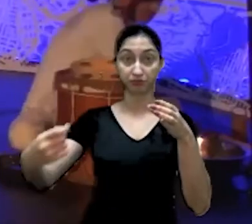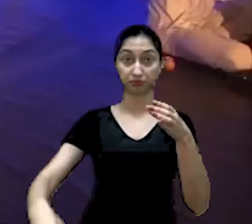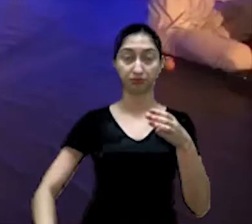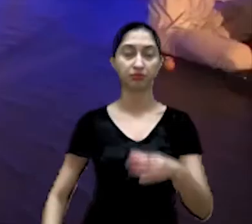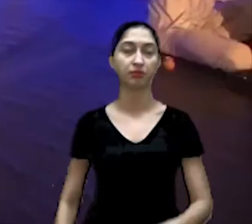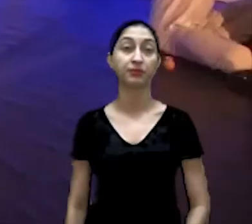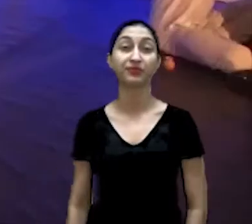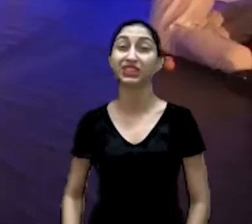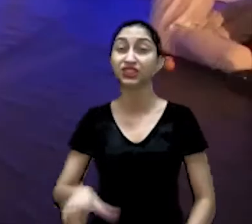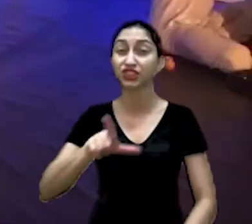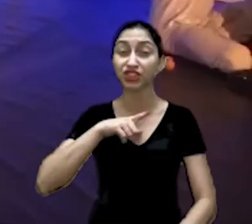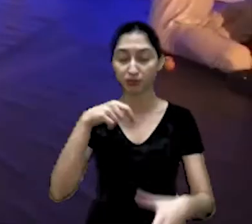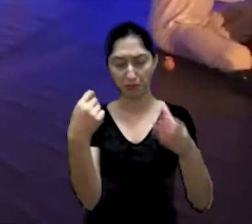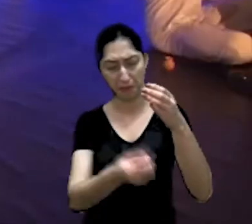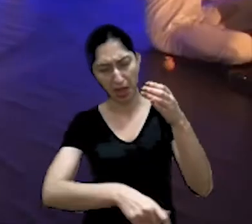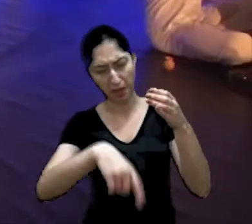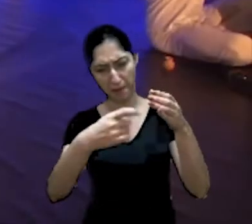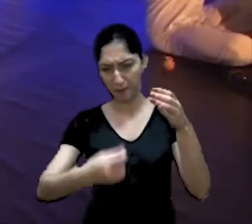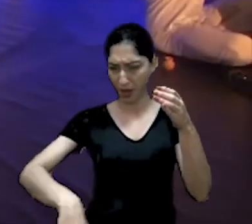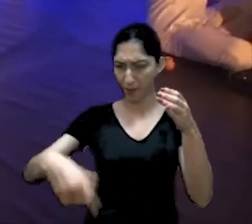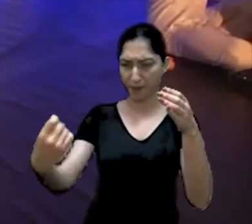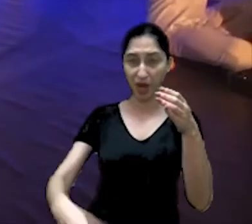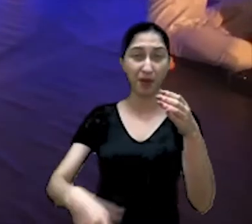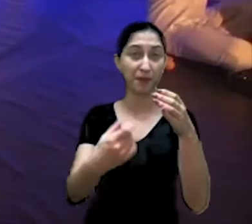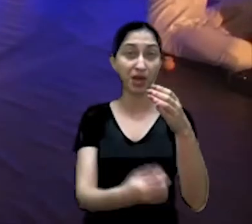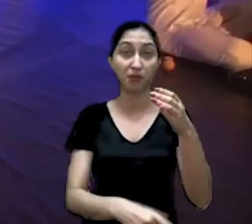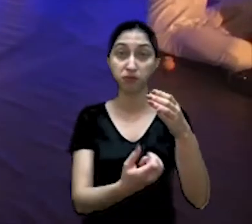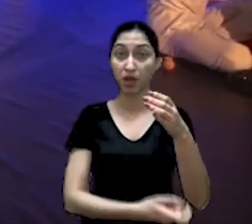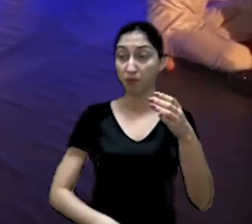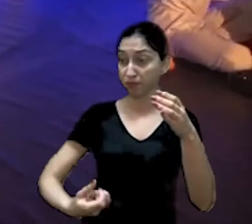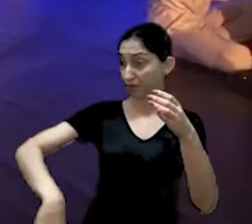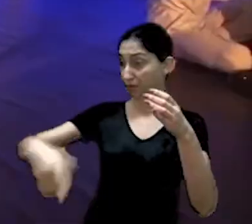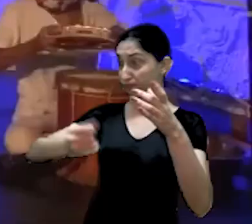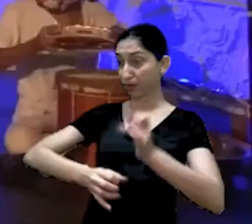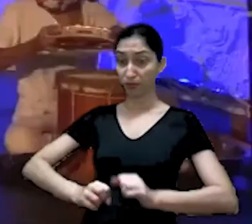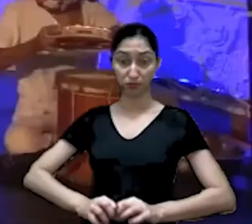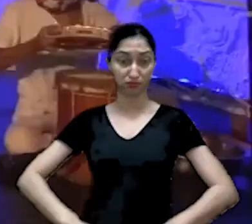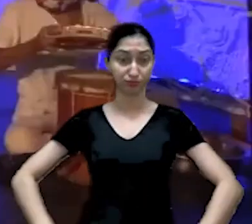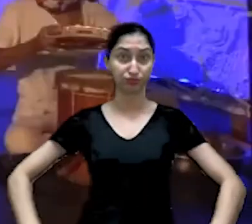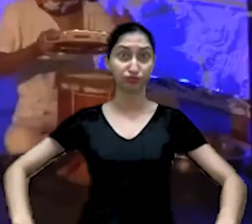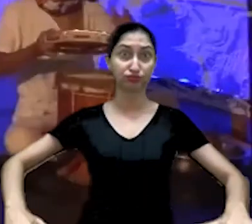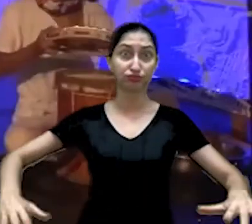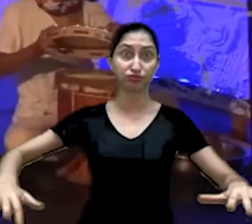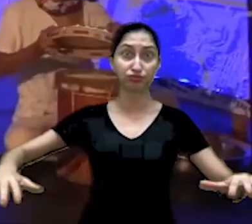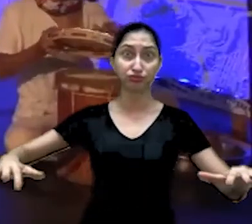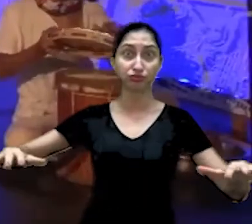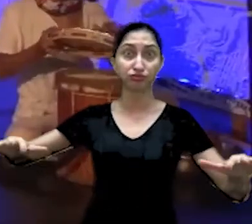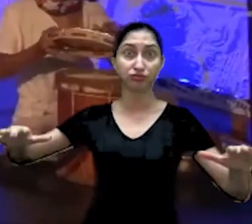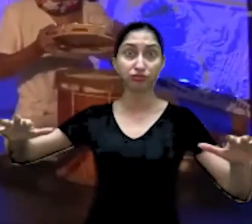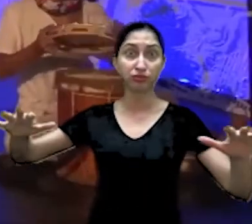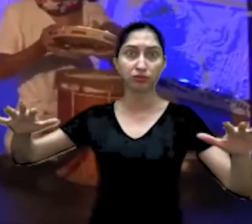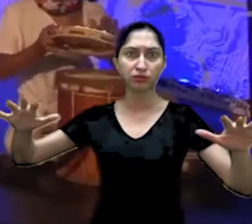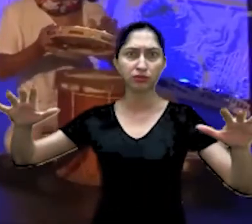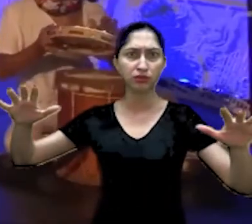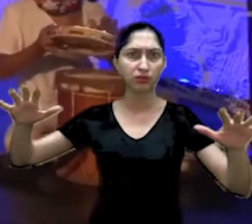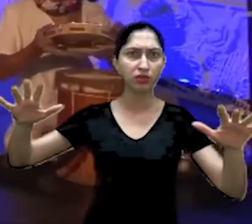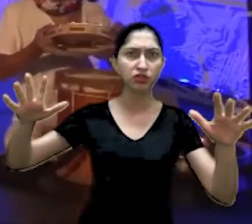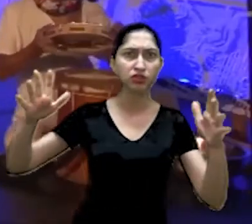E de tantas moedas que foram caindo, a fazenda de repente começou a